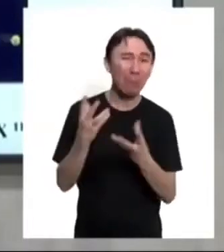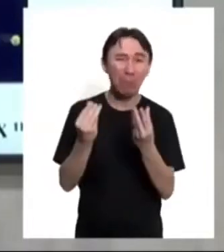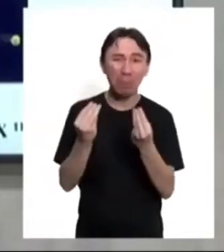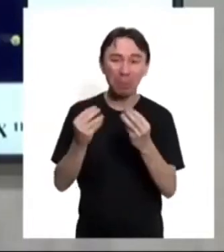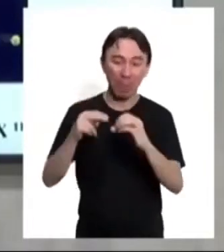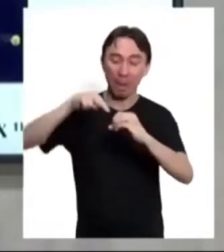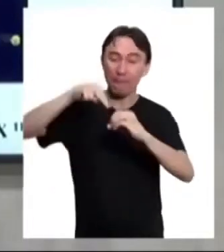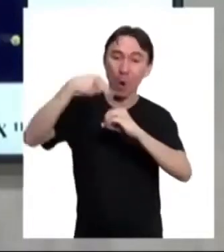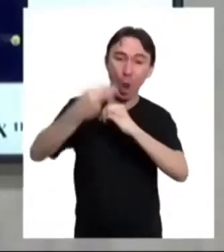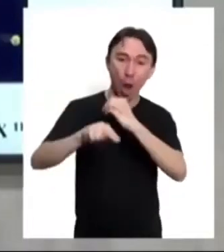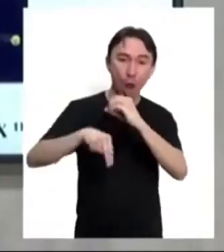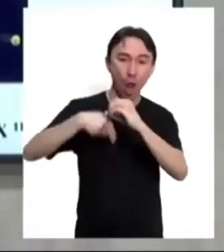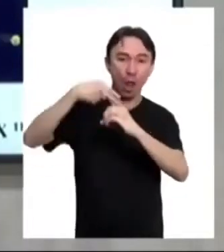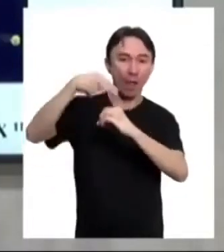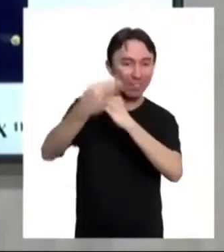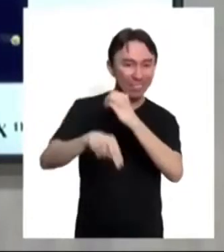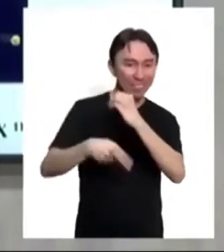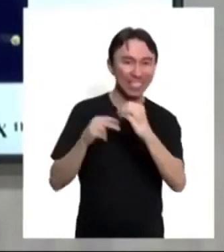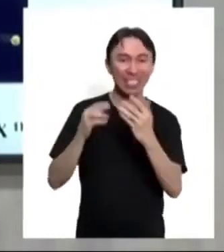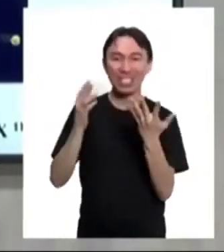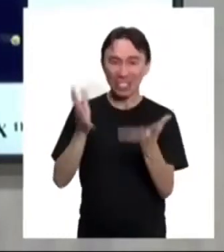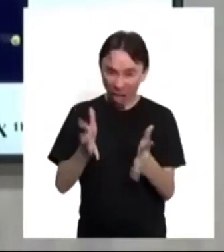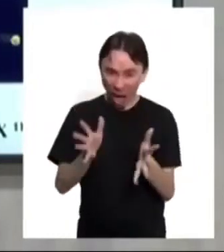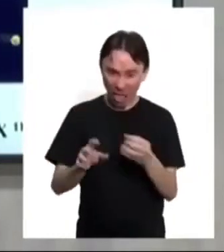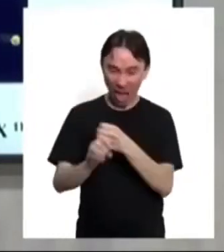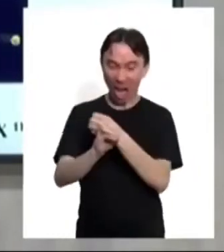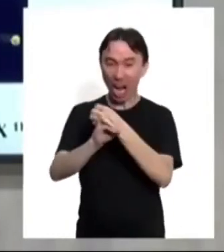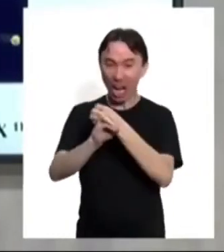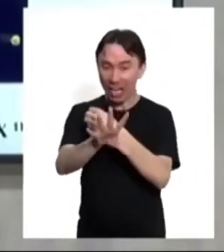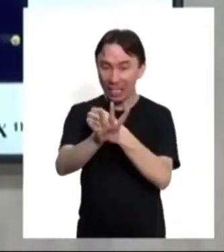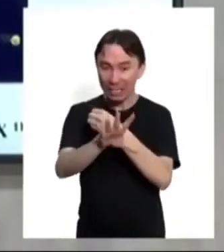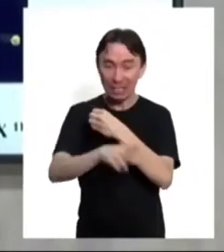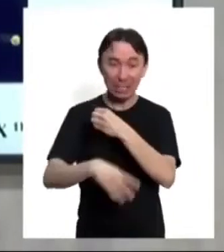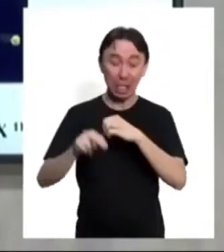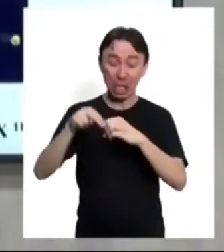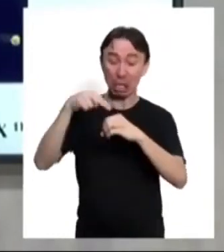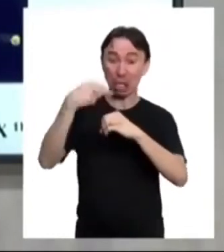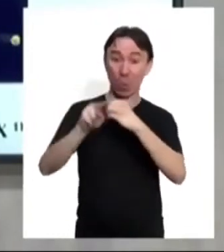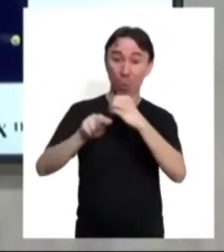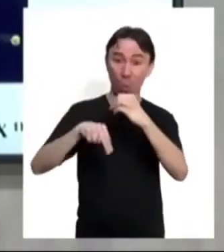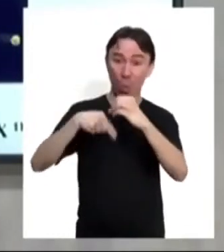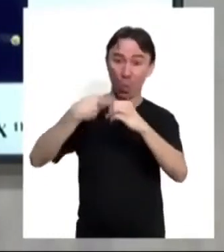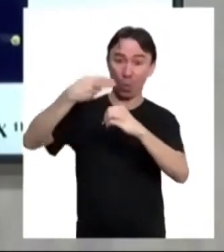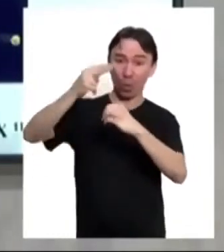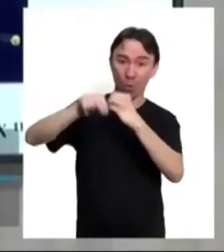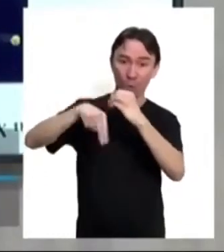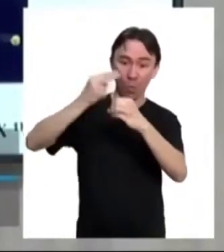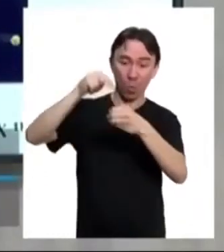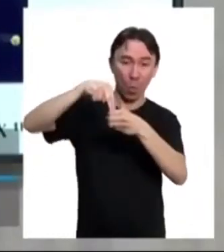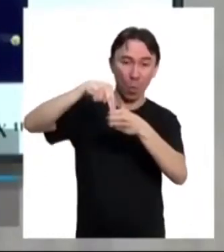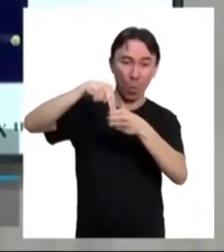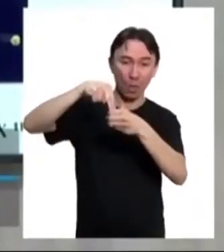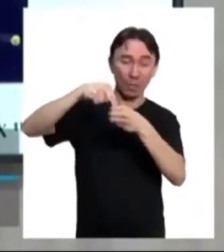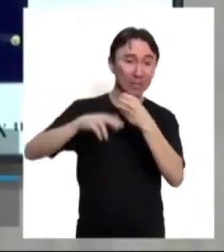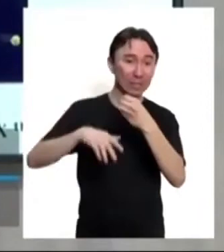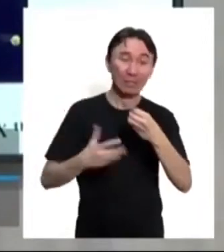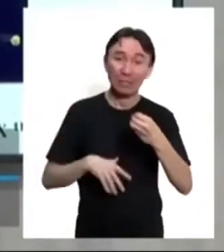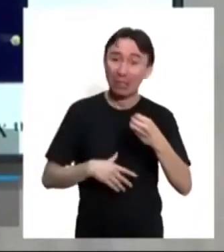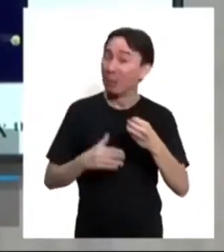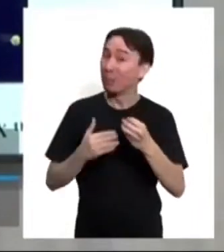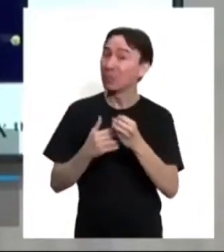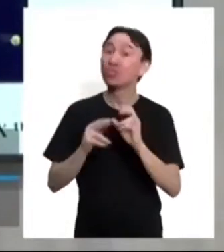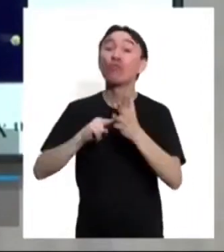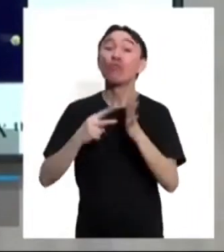césio já é radioativo. Se ele foi bombardeado, significa então que eu tenho ainda mais